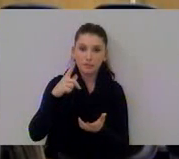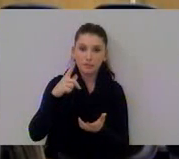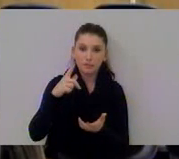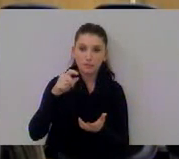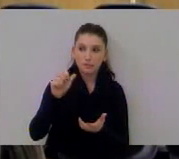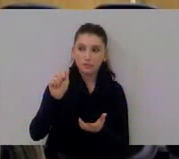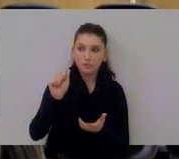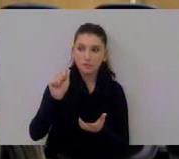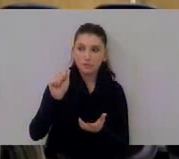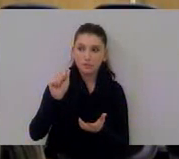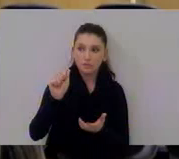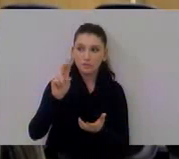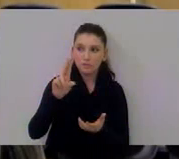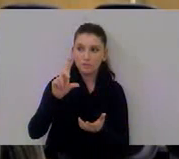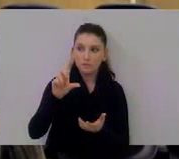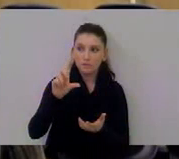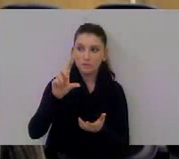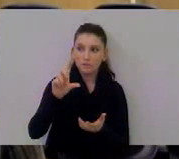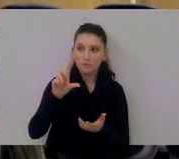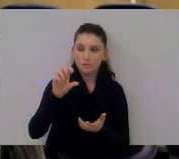livre.